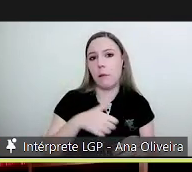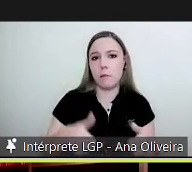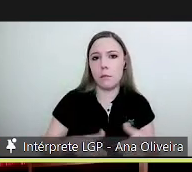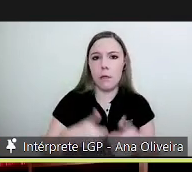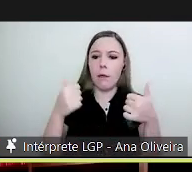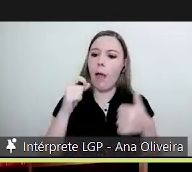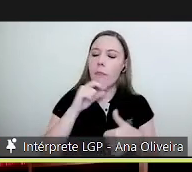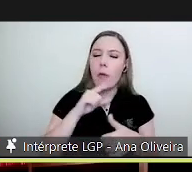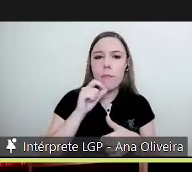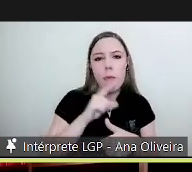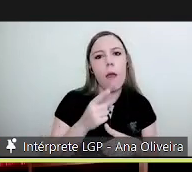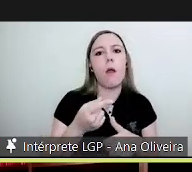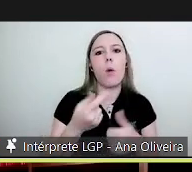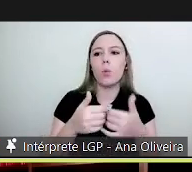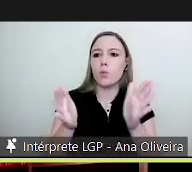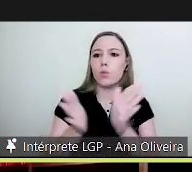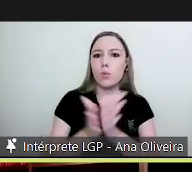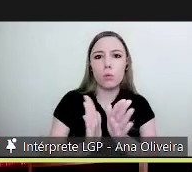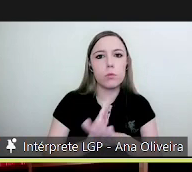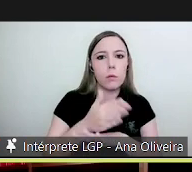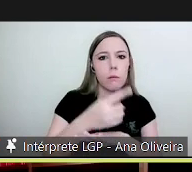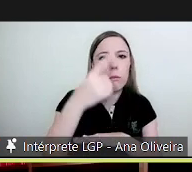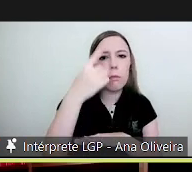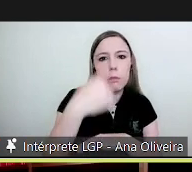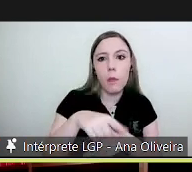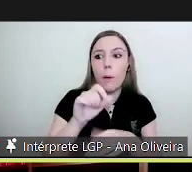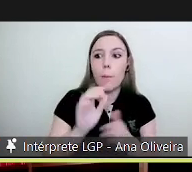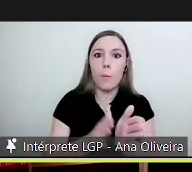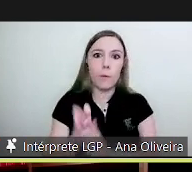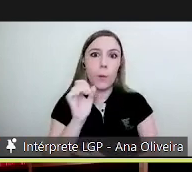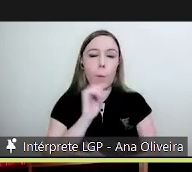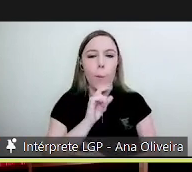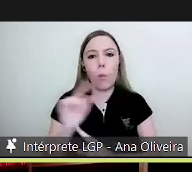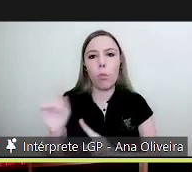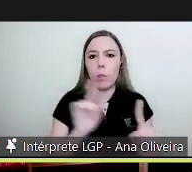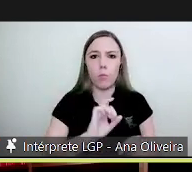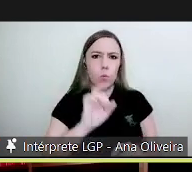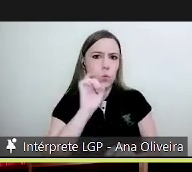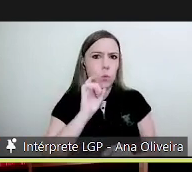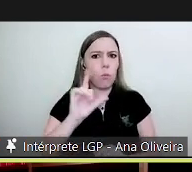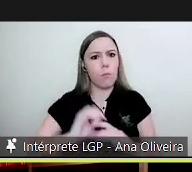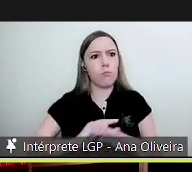e possam desfrutar de transporte seguro, em princípio acessível também,